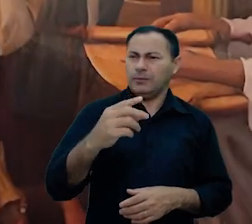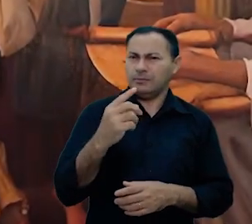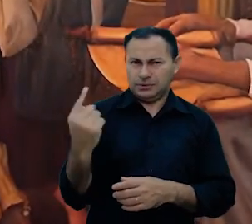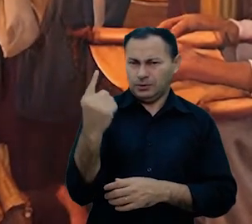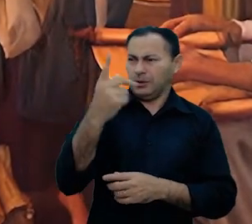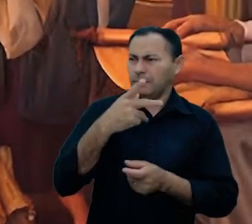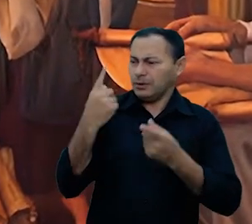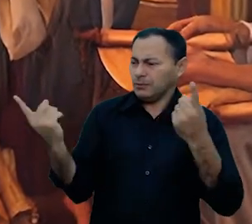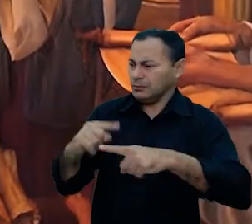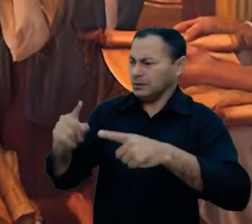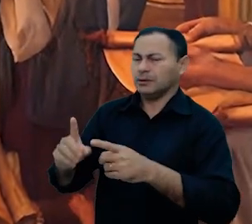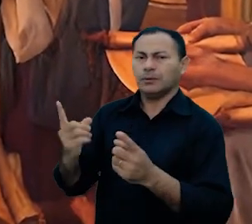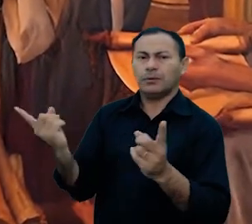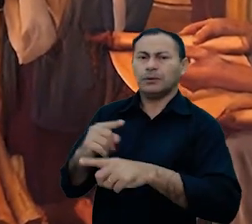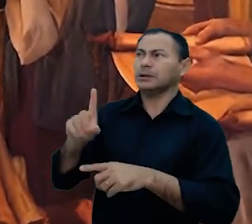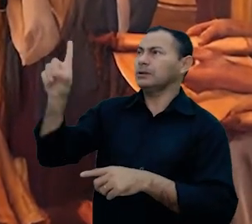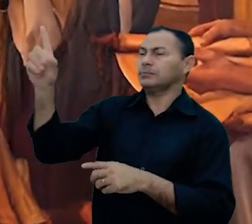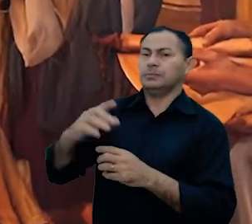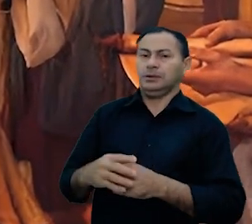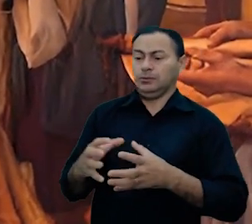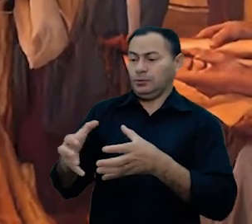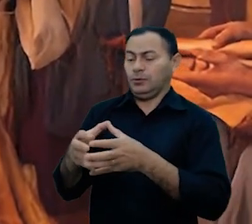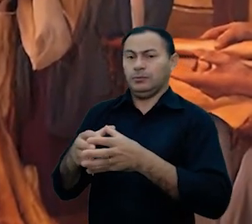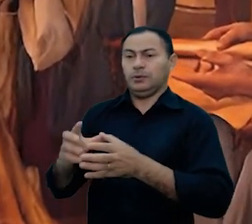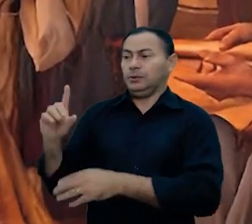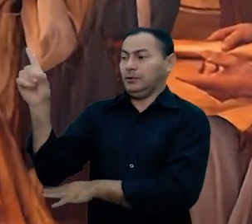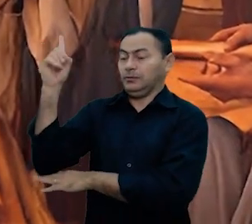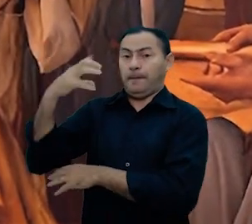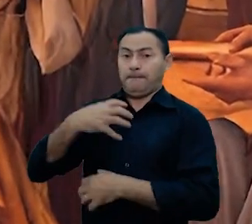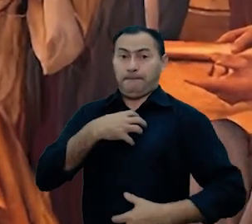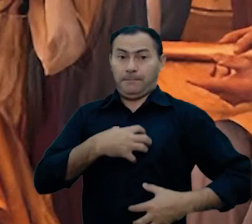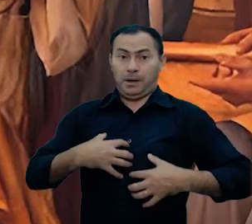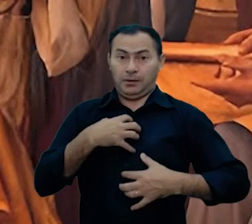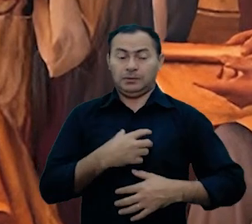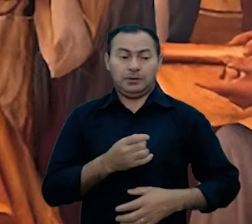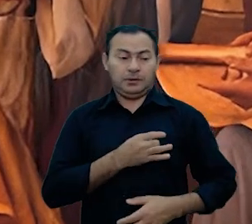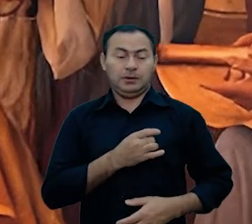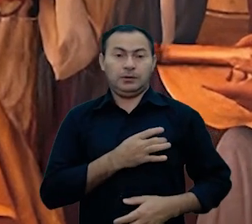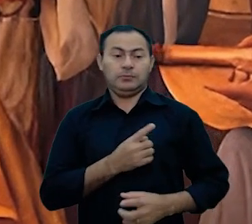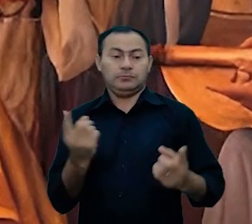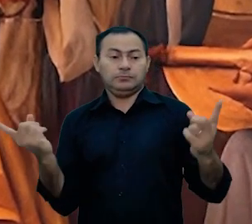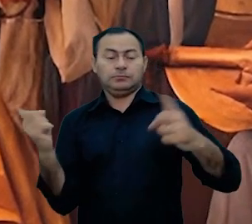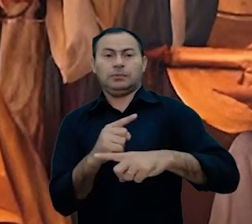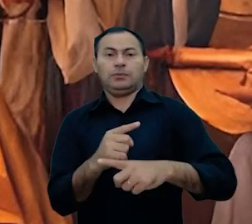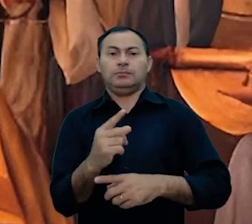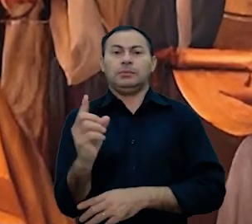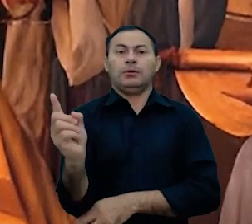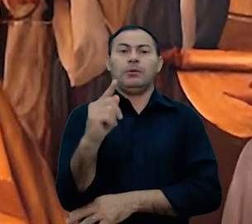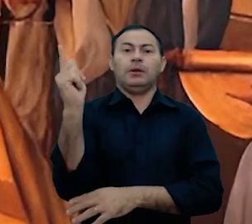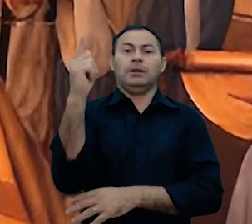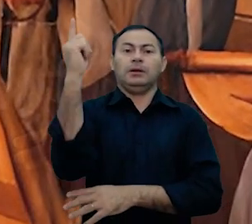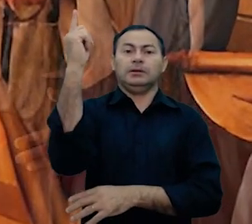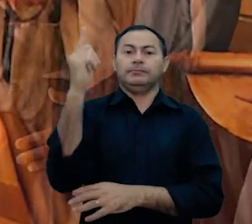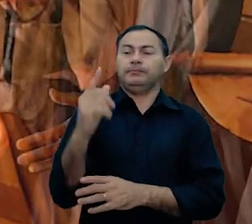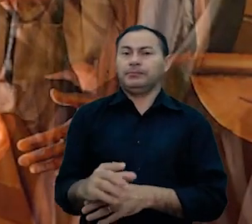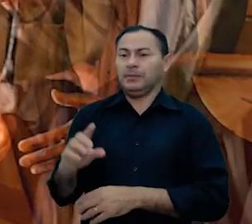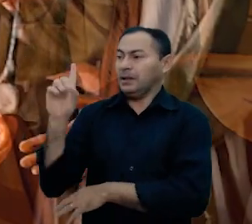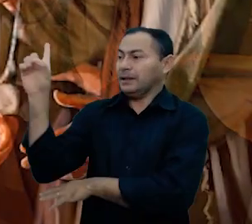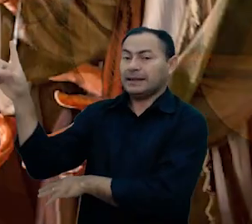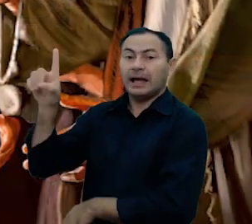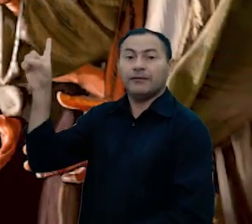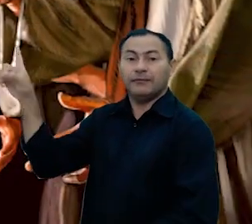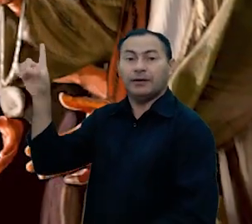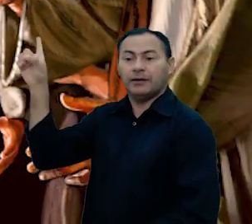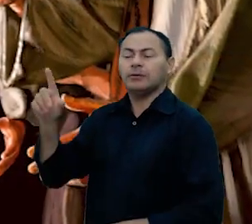Essa afronta de Davi deixou seus irmãos muito bravos, porque todos eles estavam com medo de lutar com o gigante. Então Davi, em